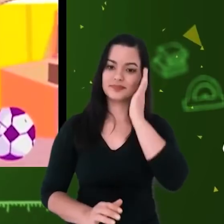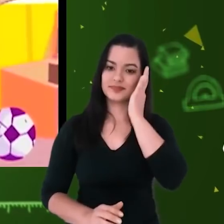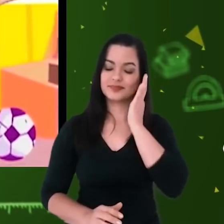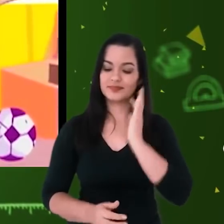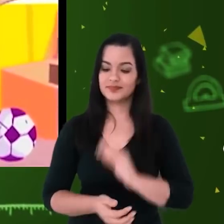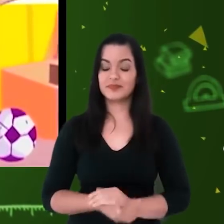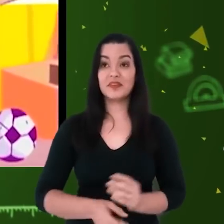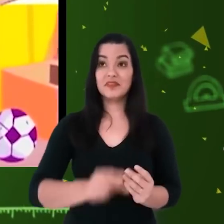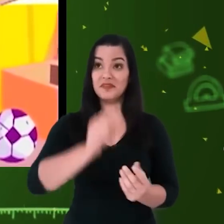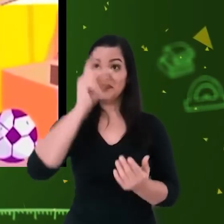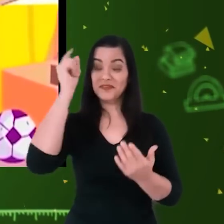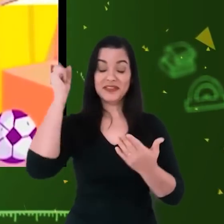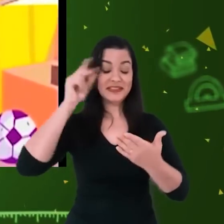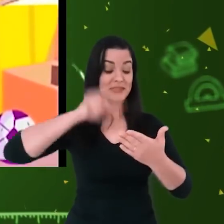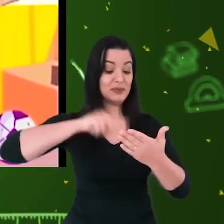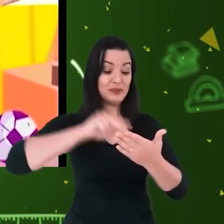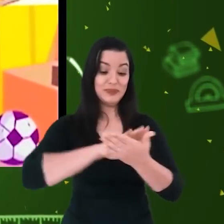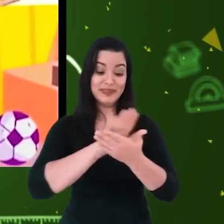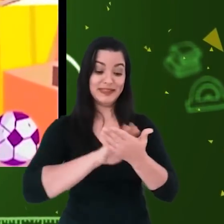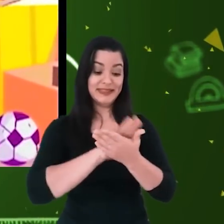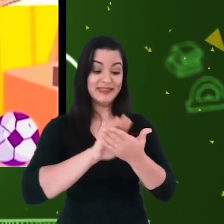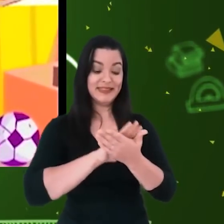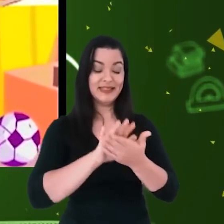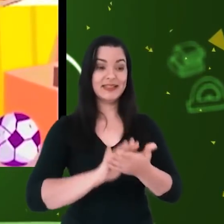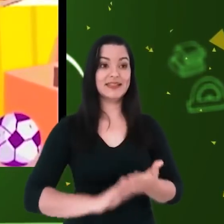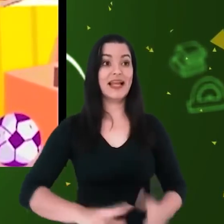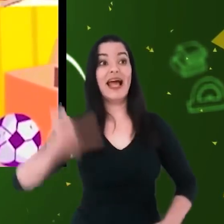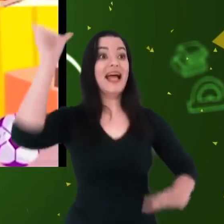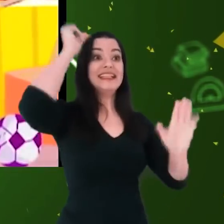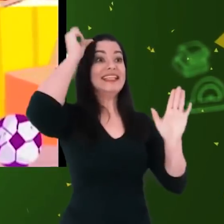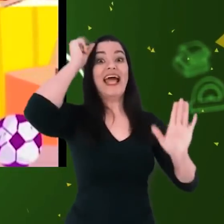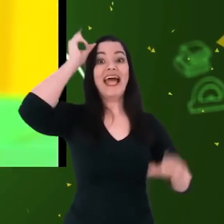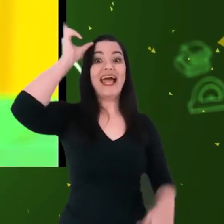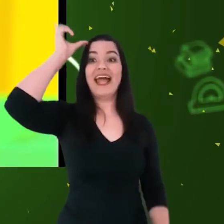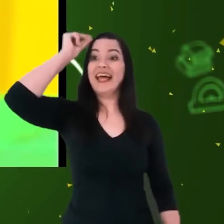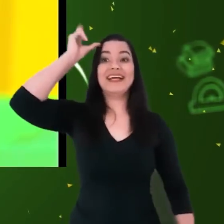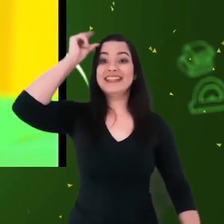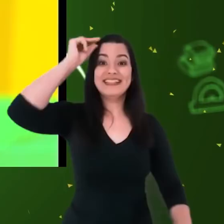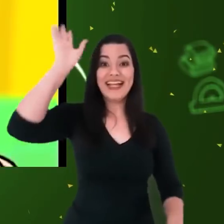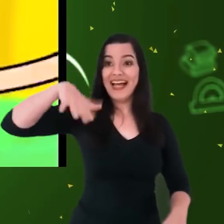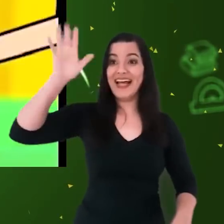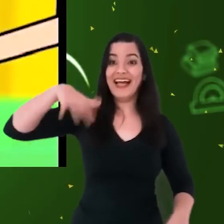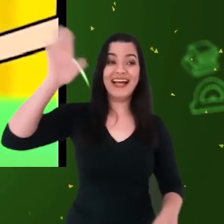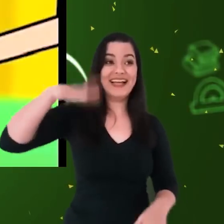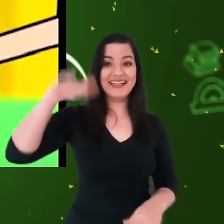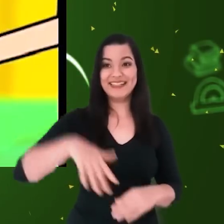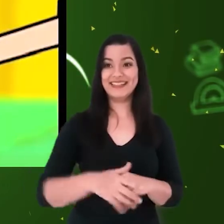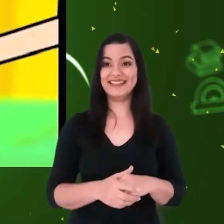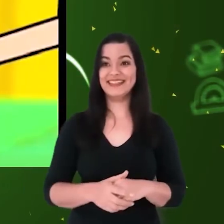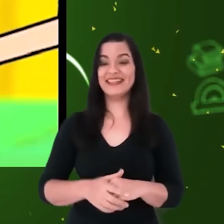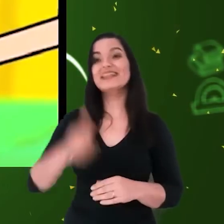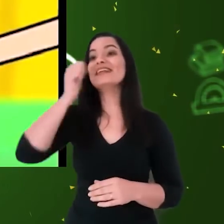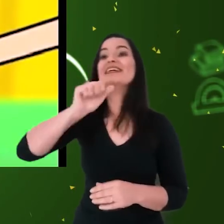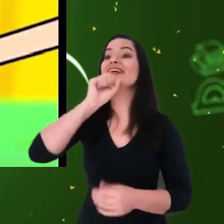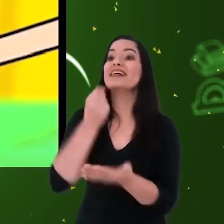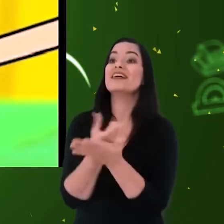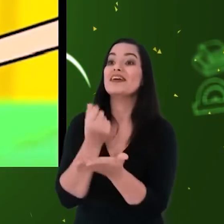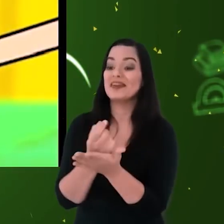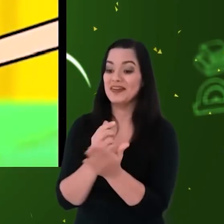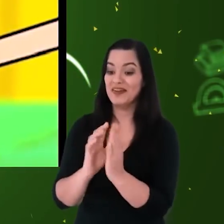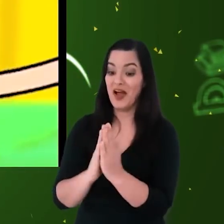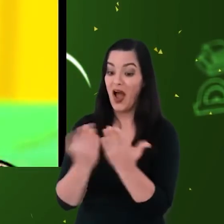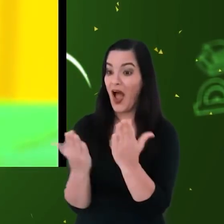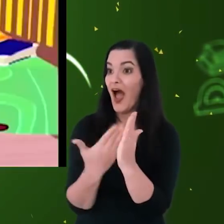Há quanto tempo eu não lia essa? Deca, Deca! E aí? A mamãe comprou uma revistinha nova.